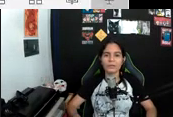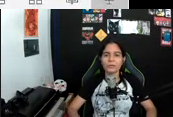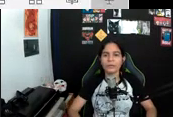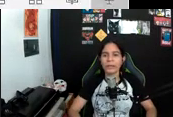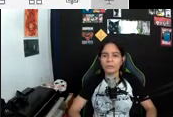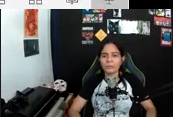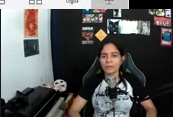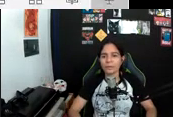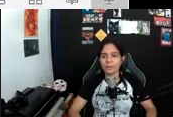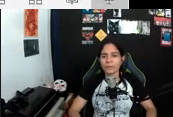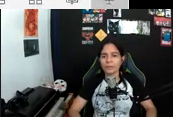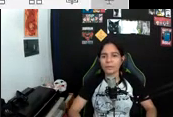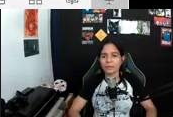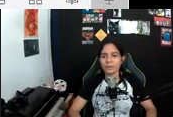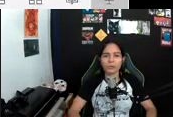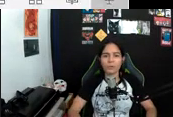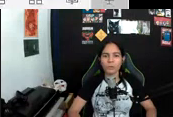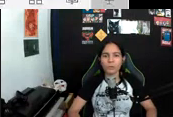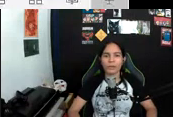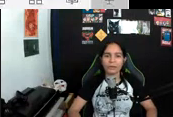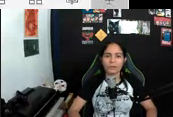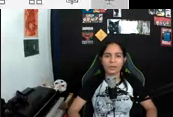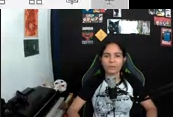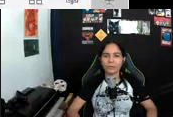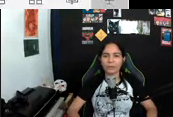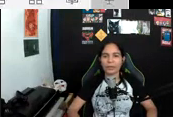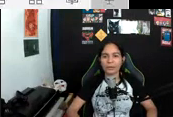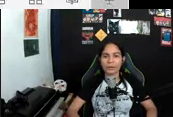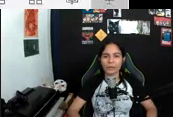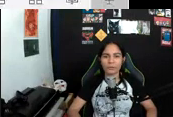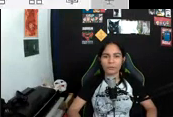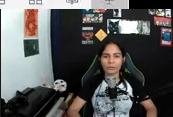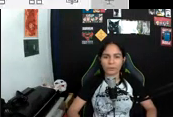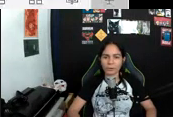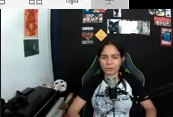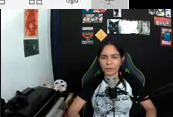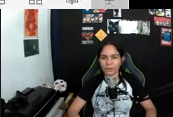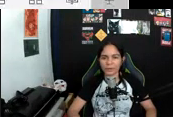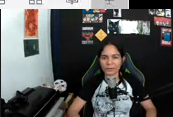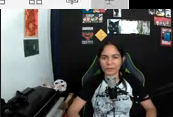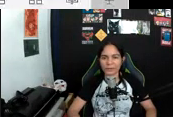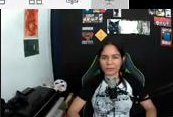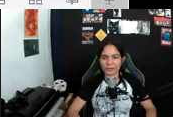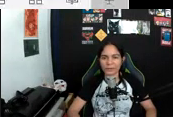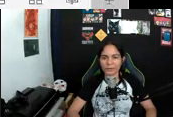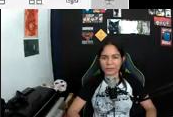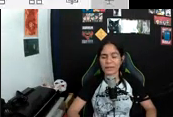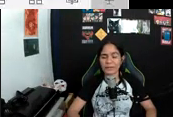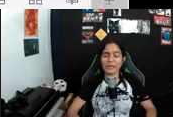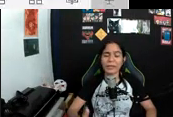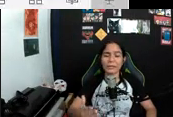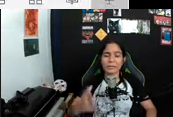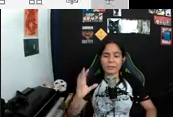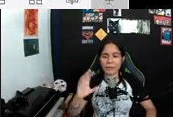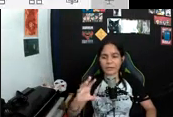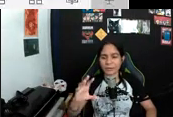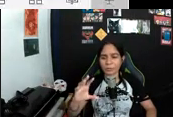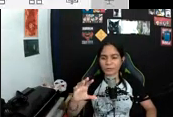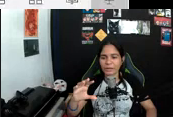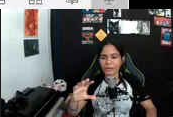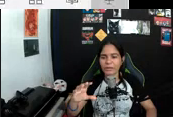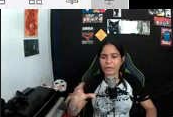O paciente tem o direito a manter a sua privacidade com atendimento em lugar adequado e conduta profissional que resguarde essa privacidade. Então,